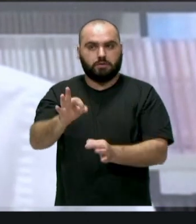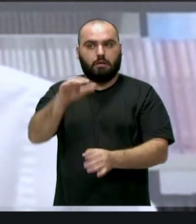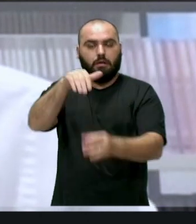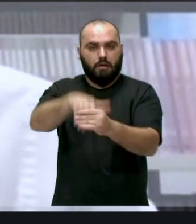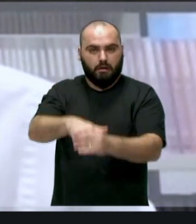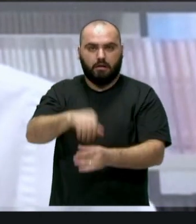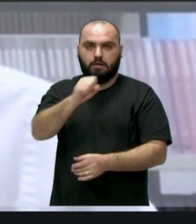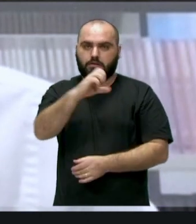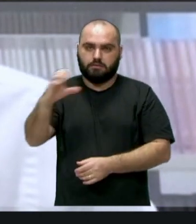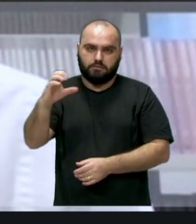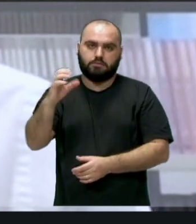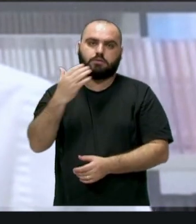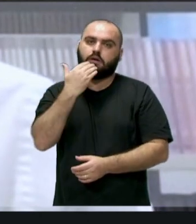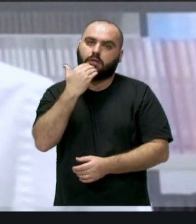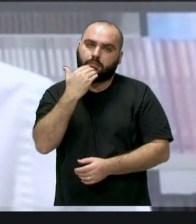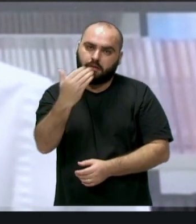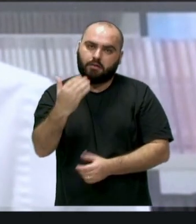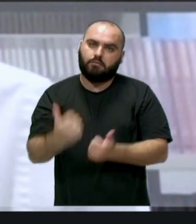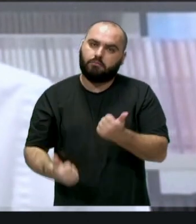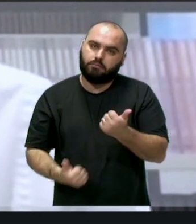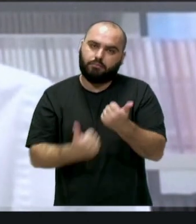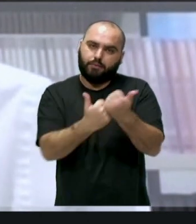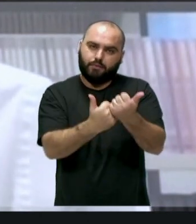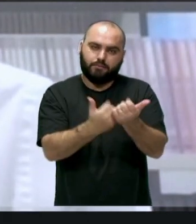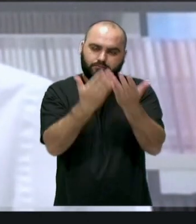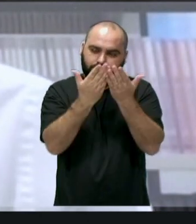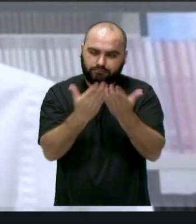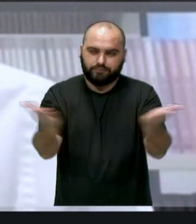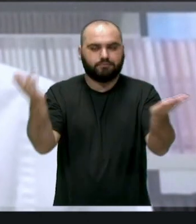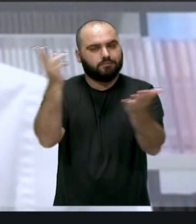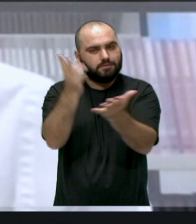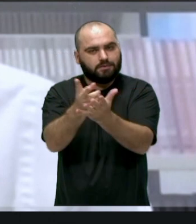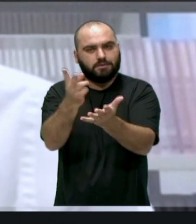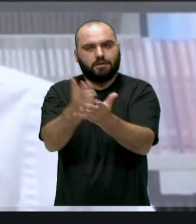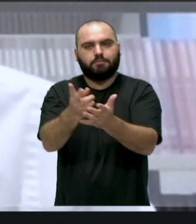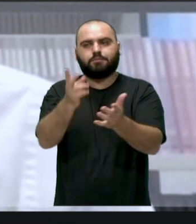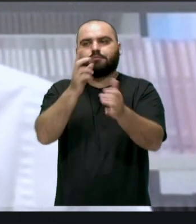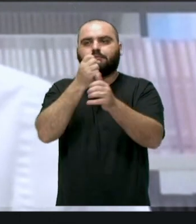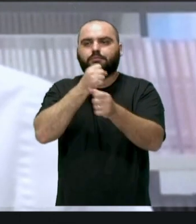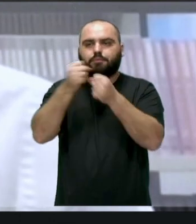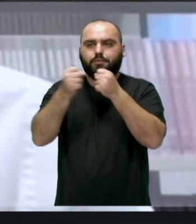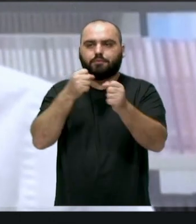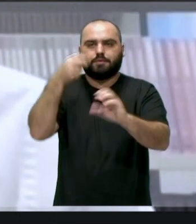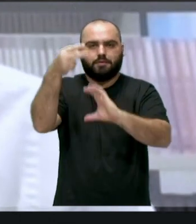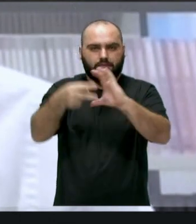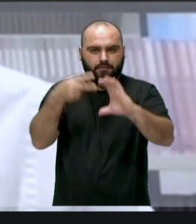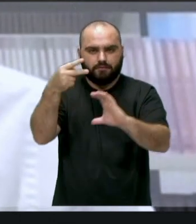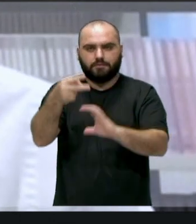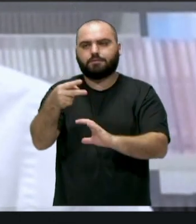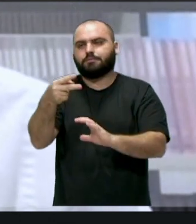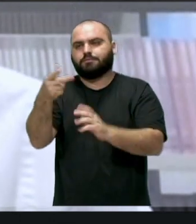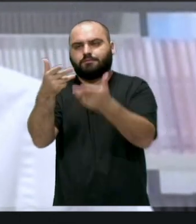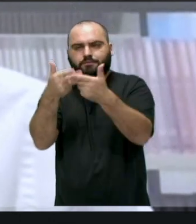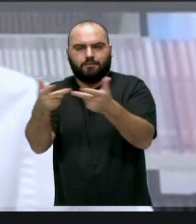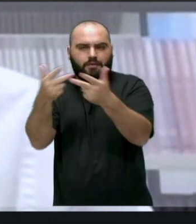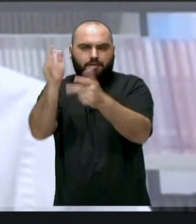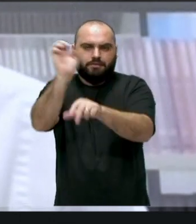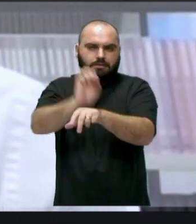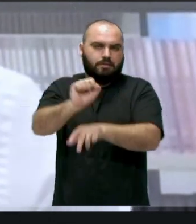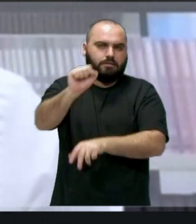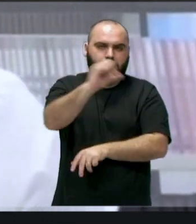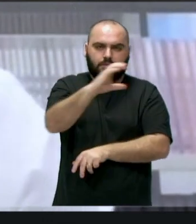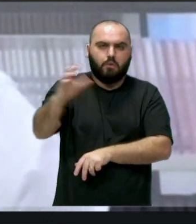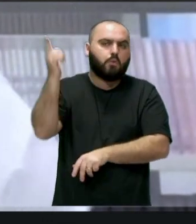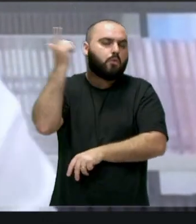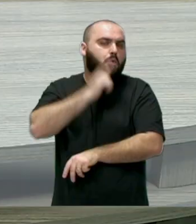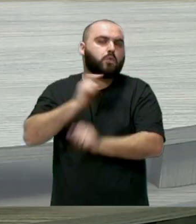nisso, e nós contamos com o apoio de vocês, de toda a imprensa, das câmaras de vereadores, para que juntos a gente possa